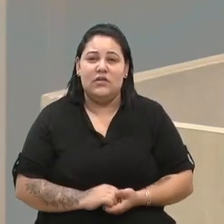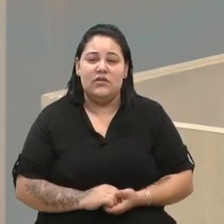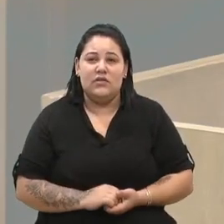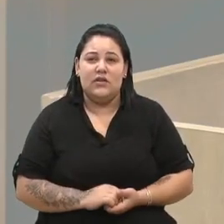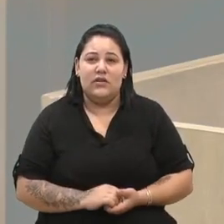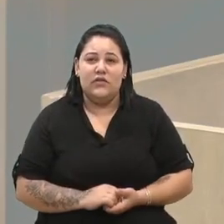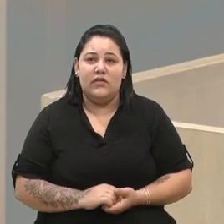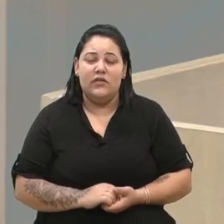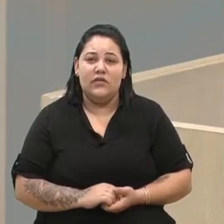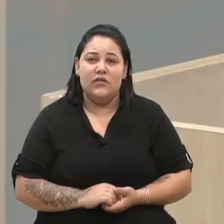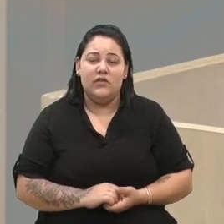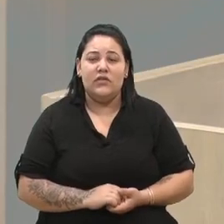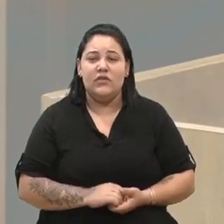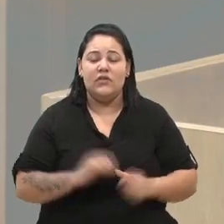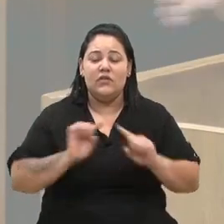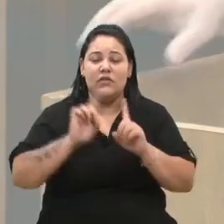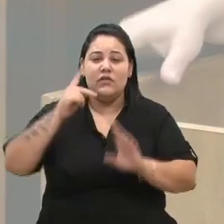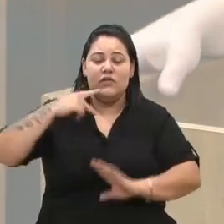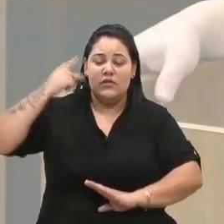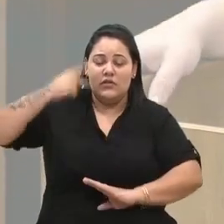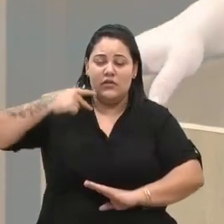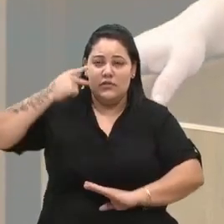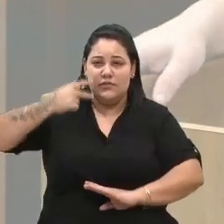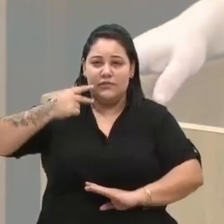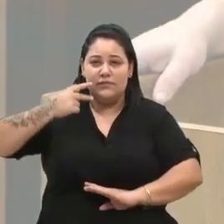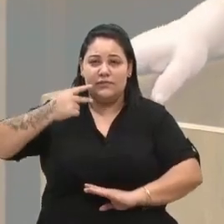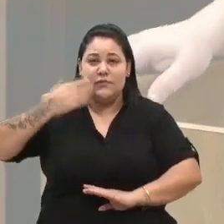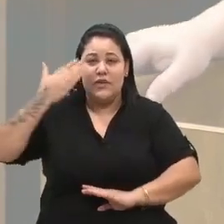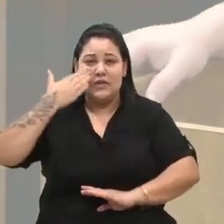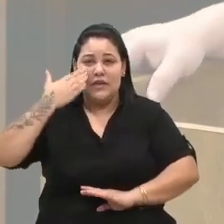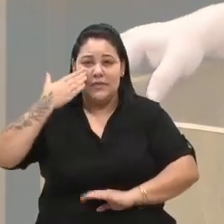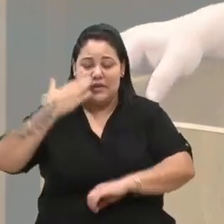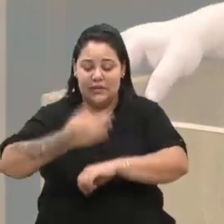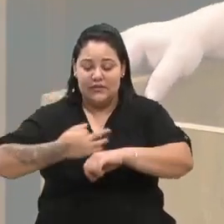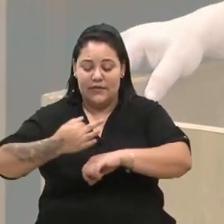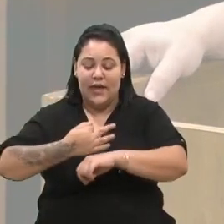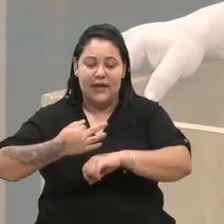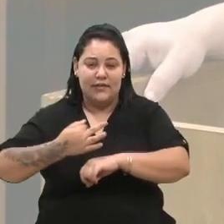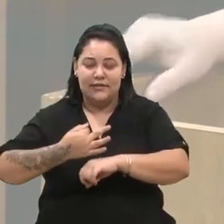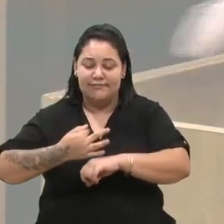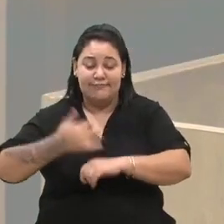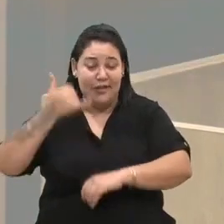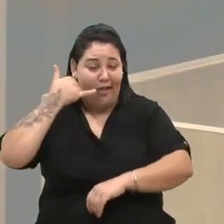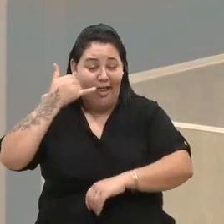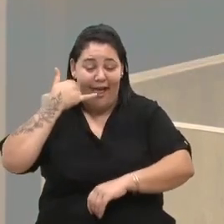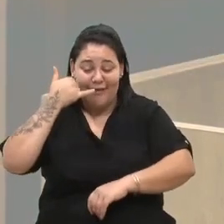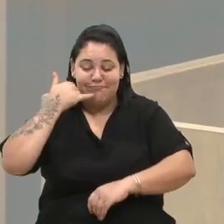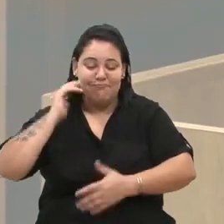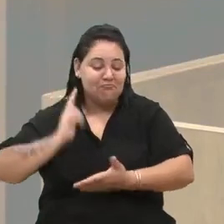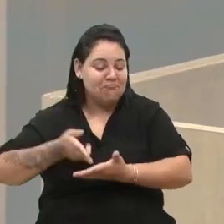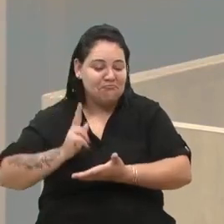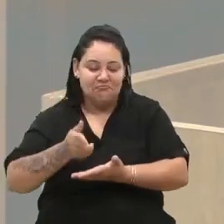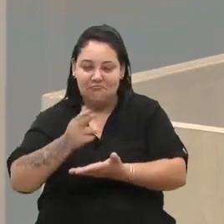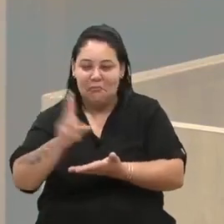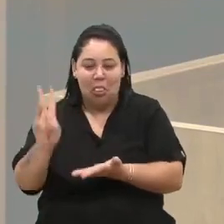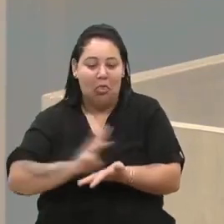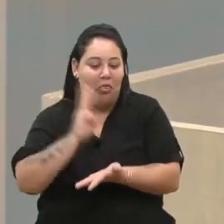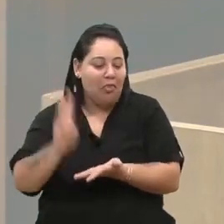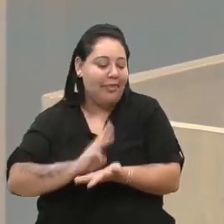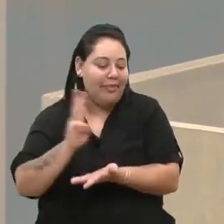que é vereador atuante, né, sabe que as férias o telefone fica ligado direto. Aí o que aconteceu?